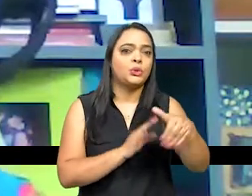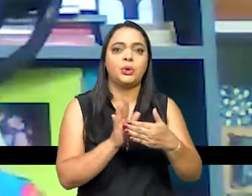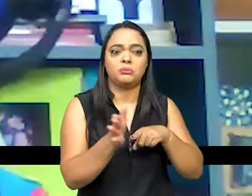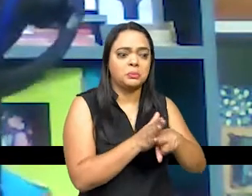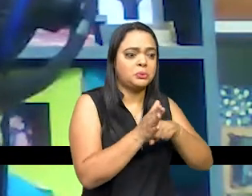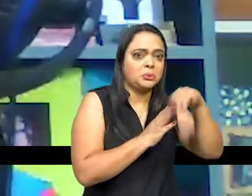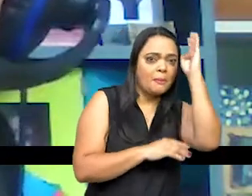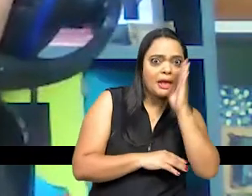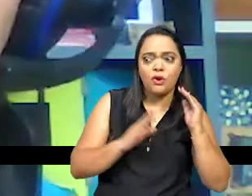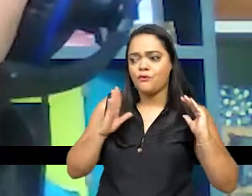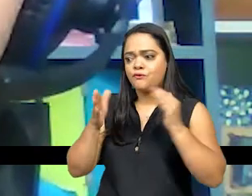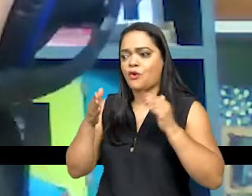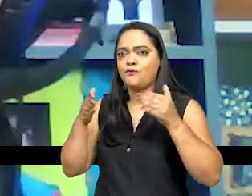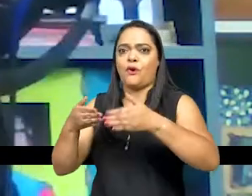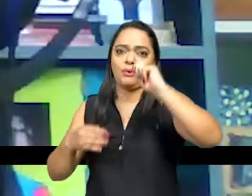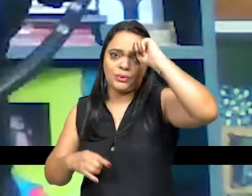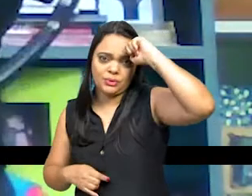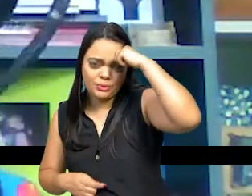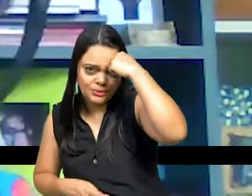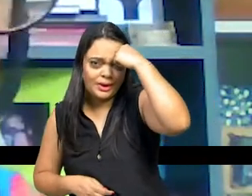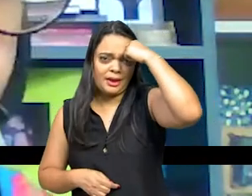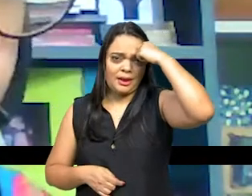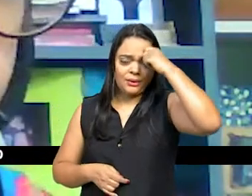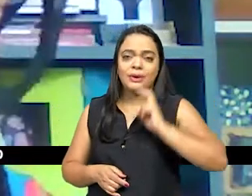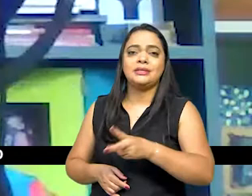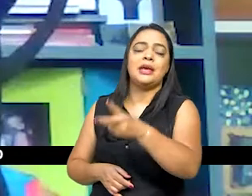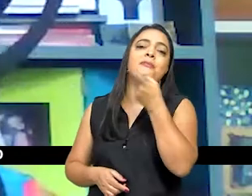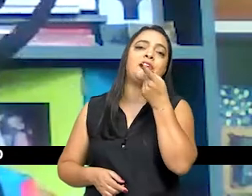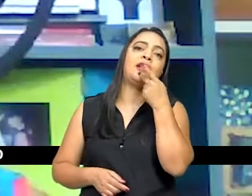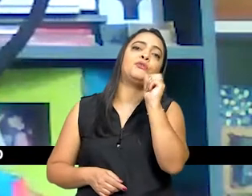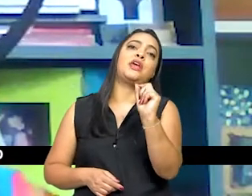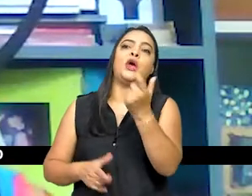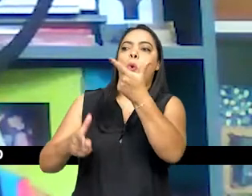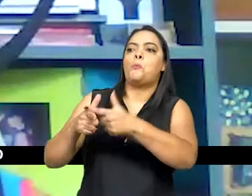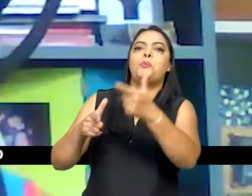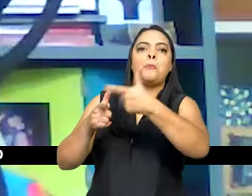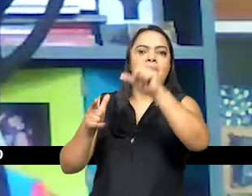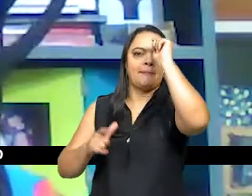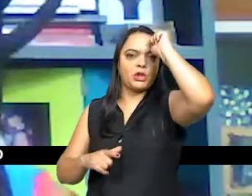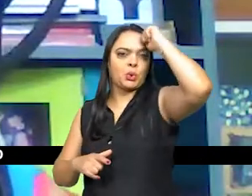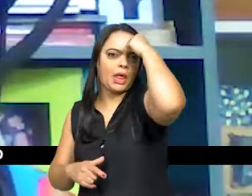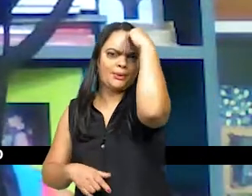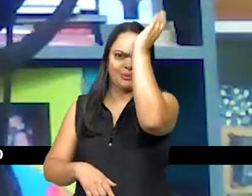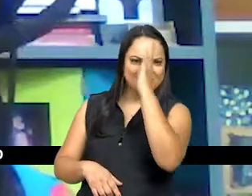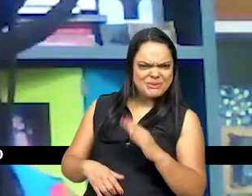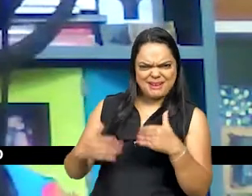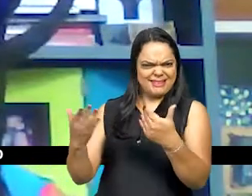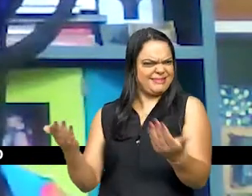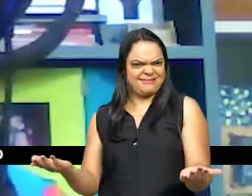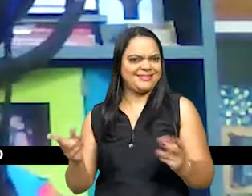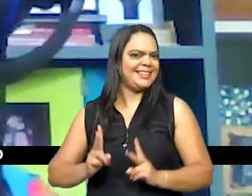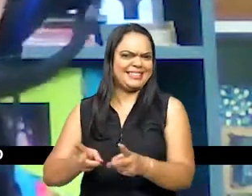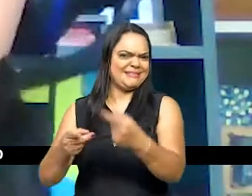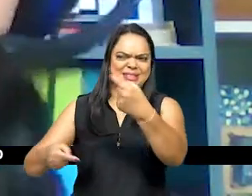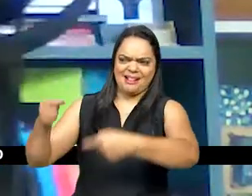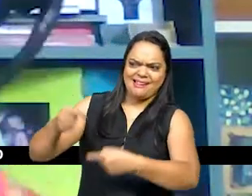população negra, inclusive com um termo muito recorrente à época, que era o problema do negro no Brasil, né? Era essa.